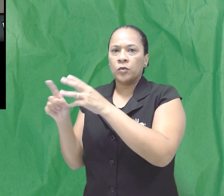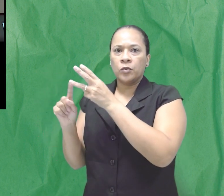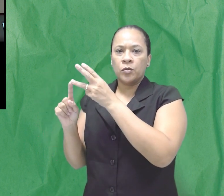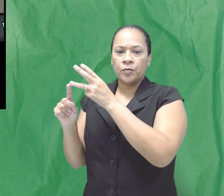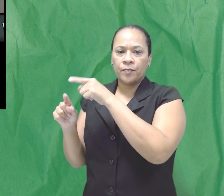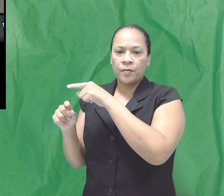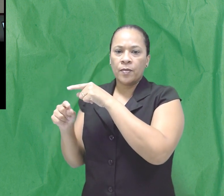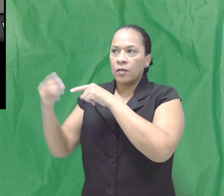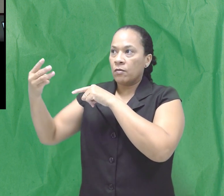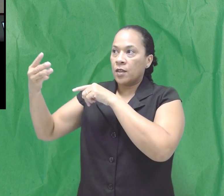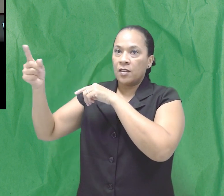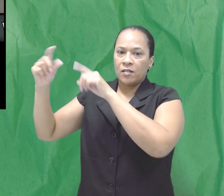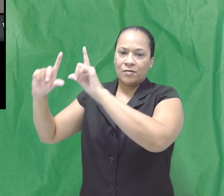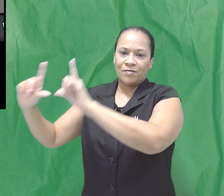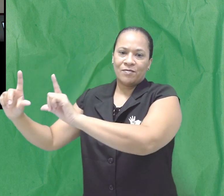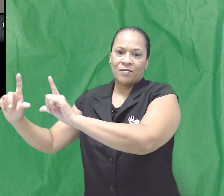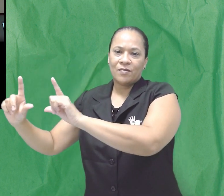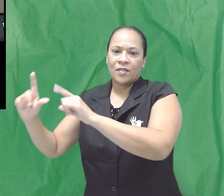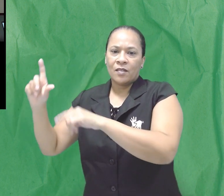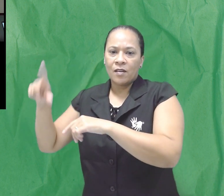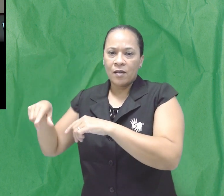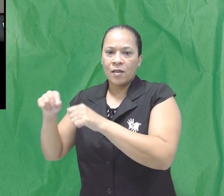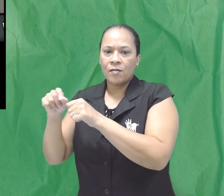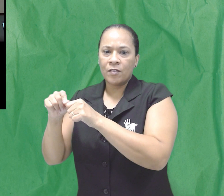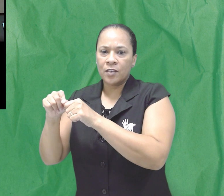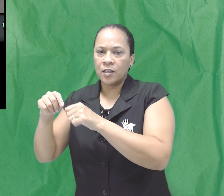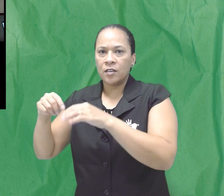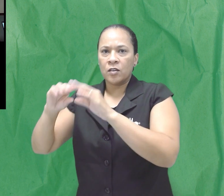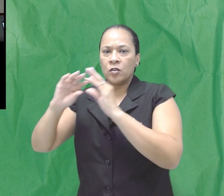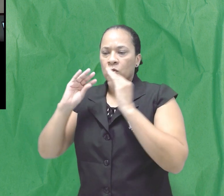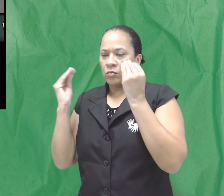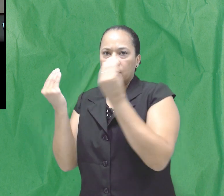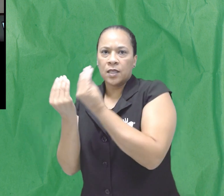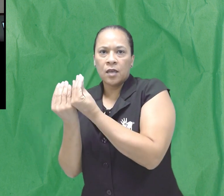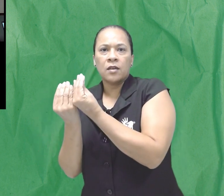aquecer e evaporar substâncias, né, sendo muito utilizados em